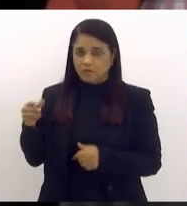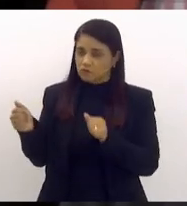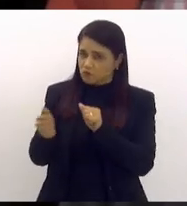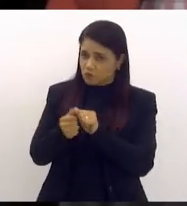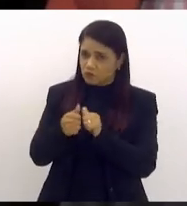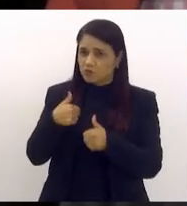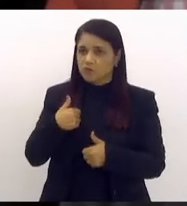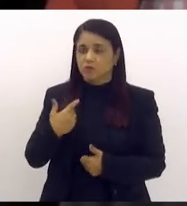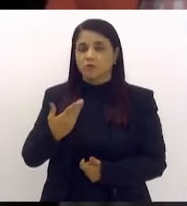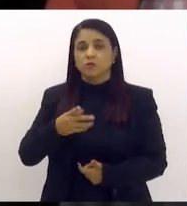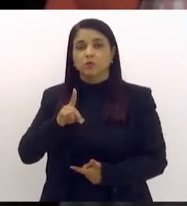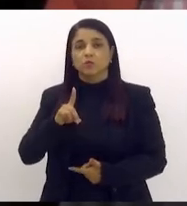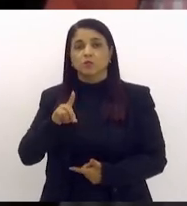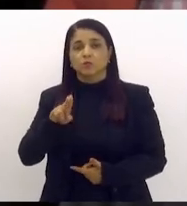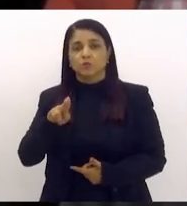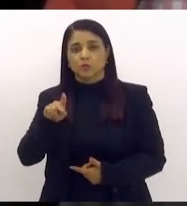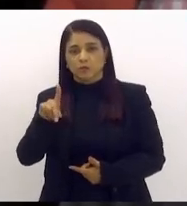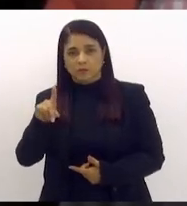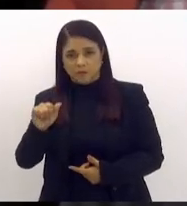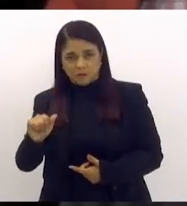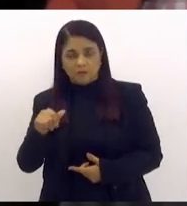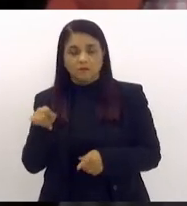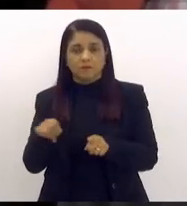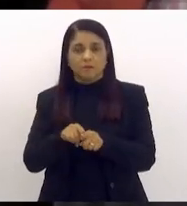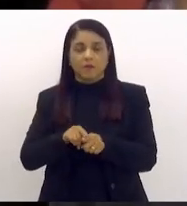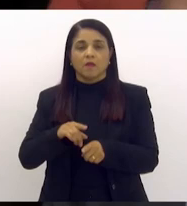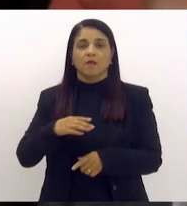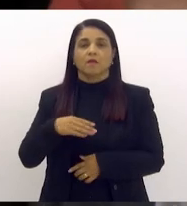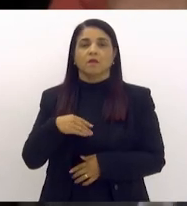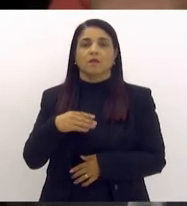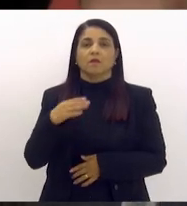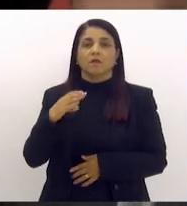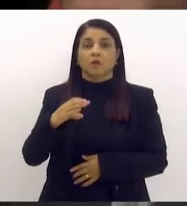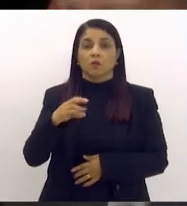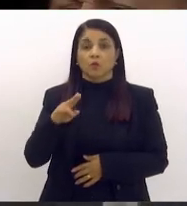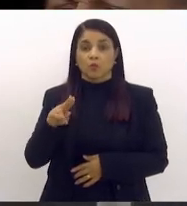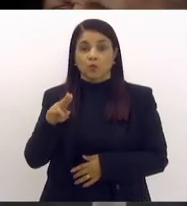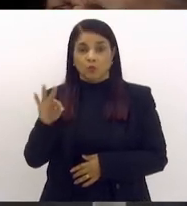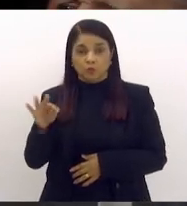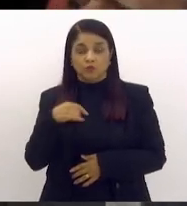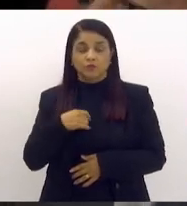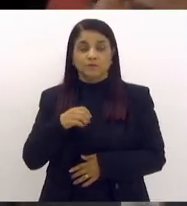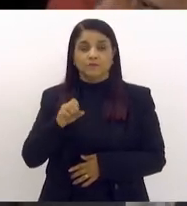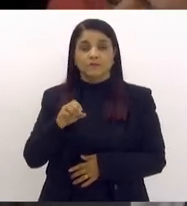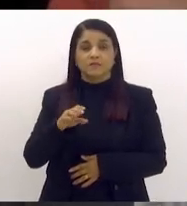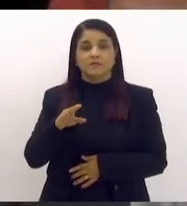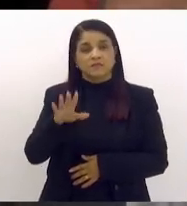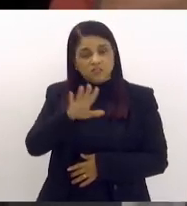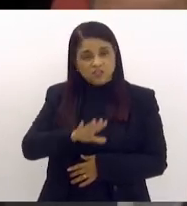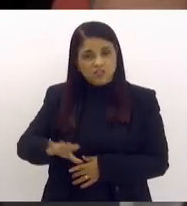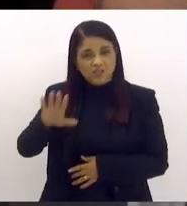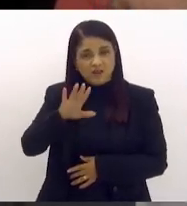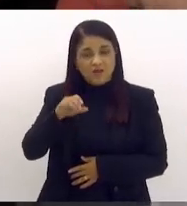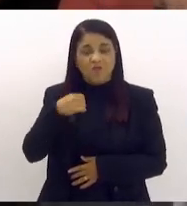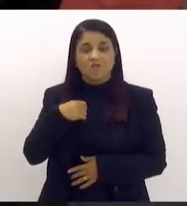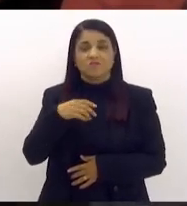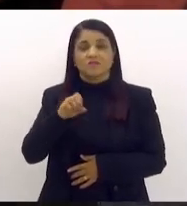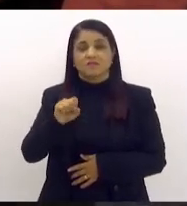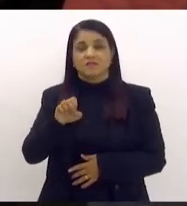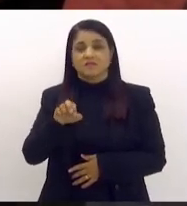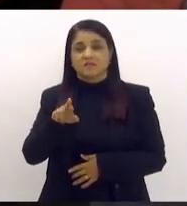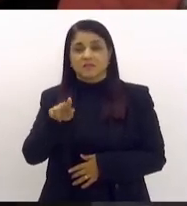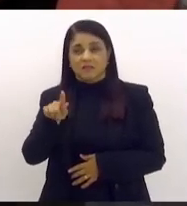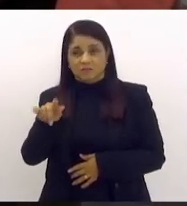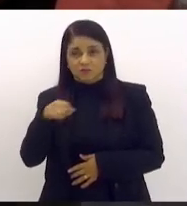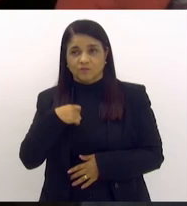também a companheira Duda da executiva Nacional da Cut e o Sérgio Leal secretári Geral do caval é quero dizer que sem